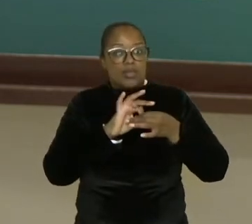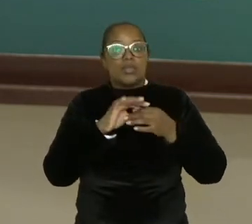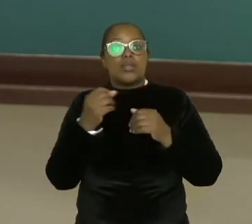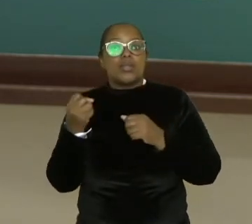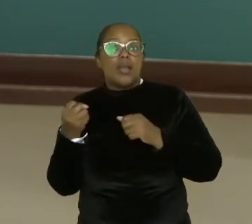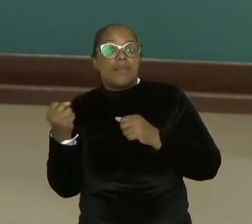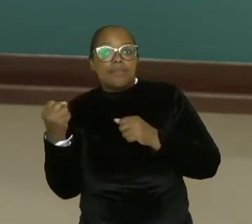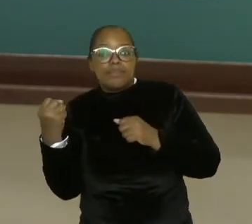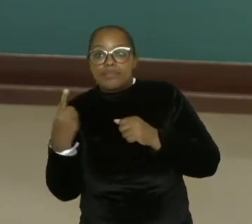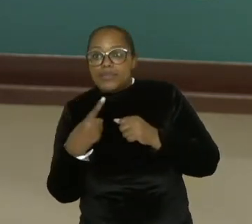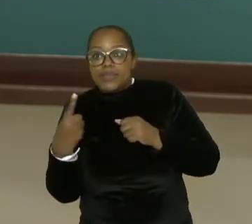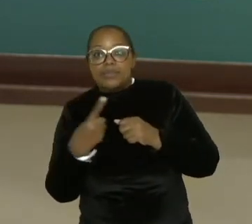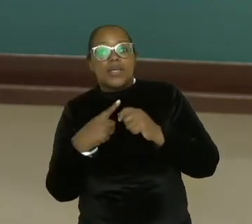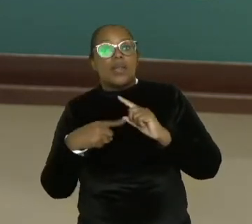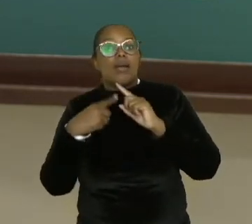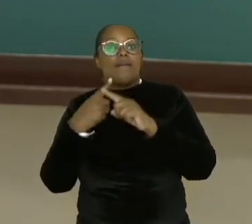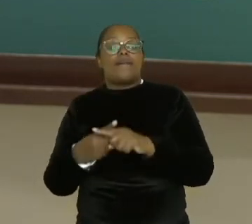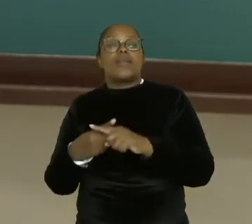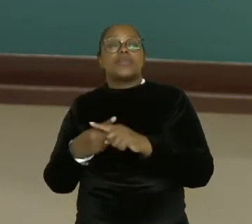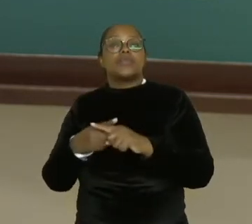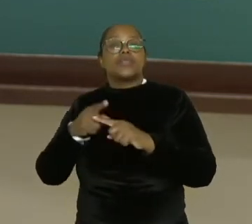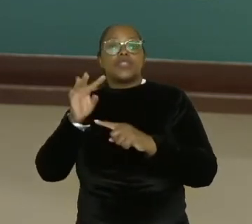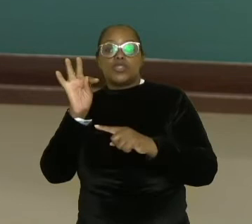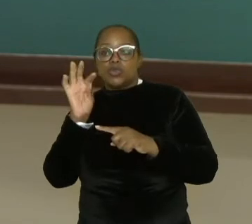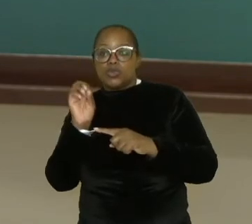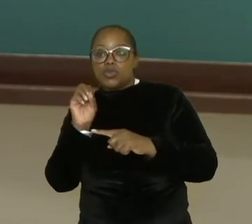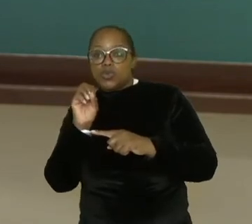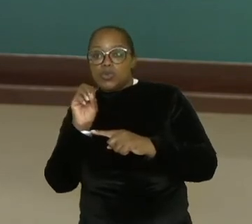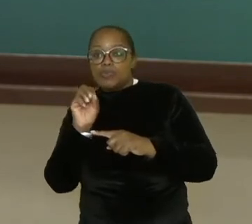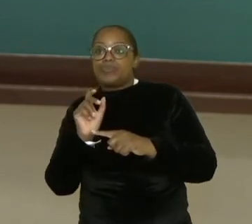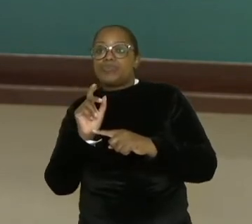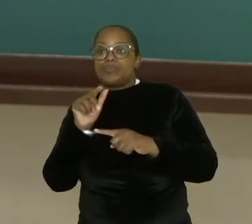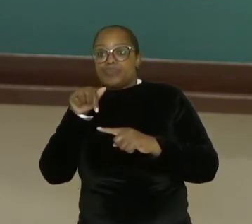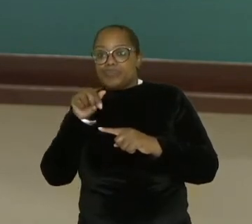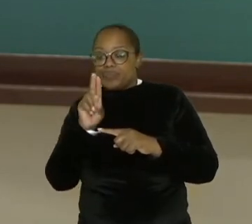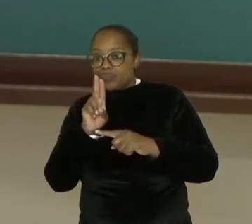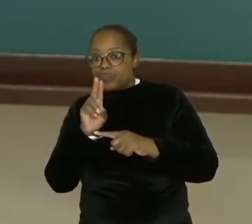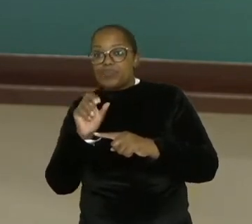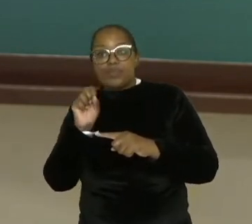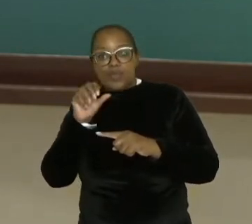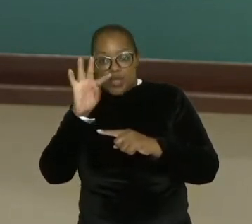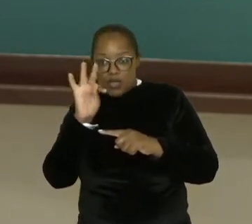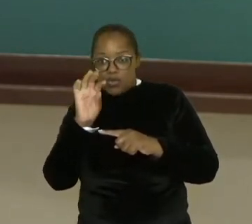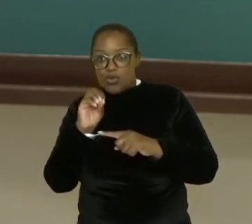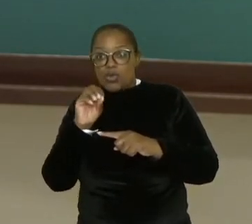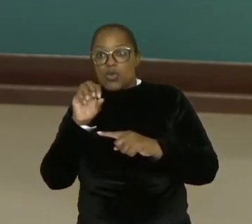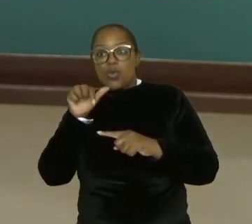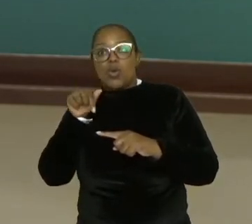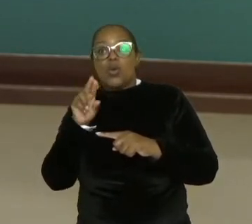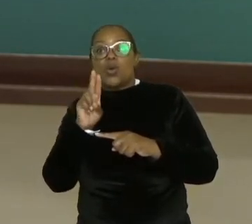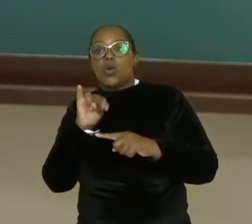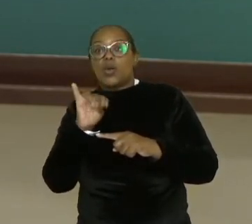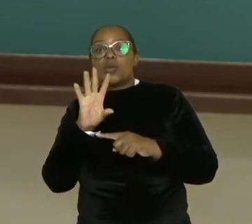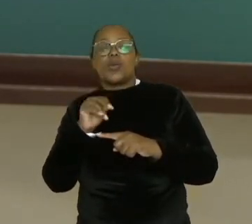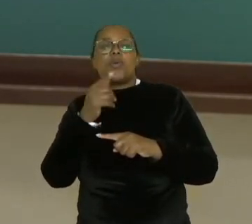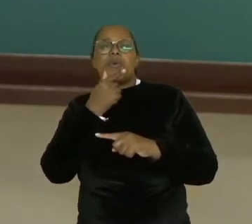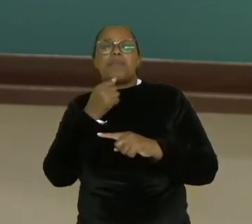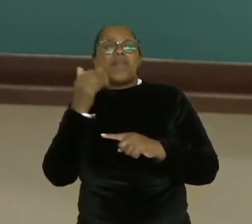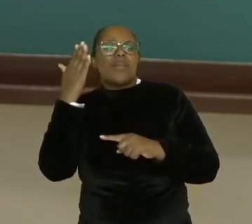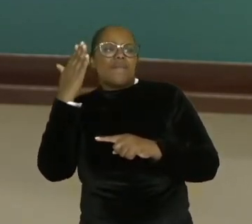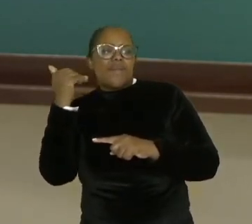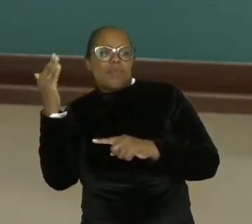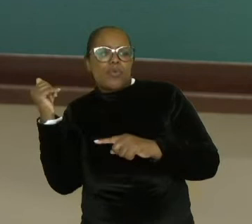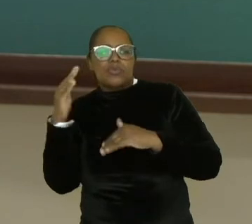que ele estreou foi em 2021 nas Olimpíadas de Tóquio, sendo que o Brasil foi medalha de ouro com Ítalo Ferreira, que